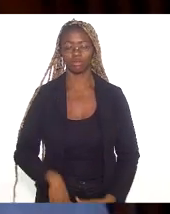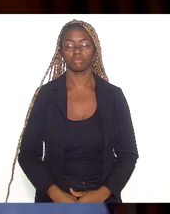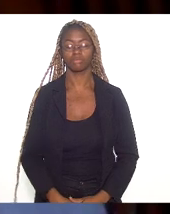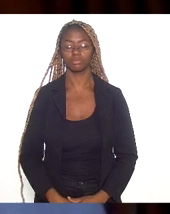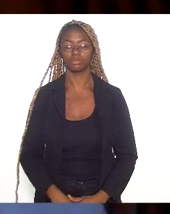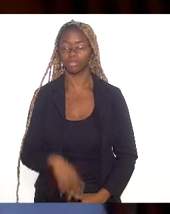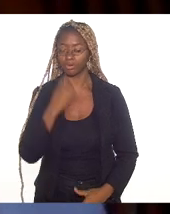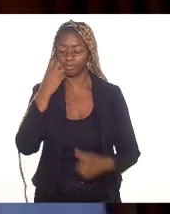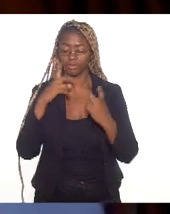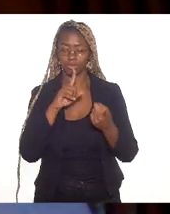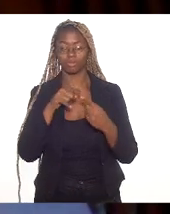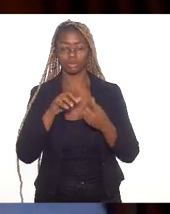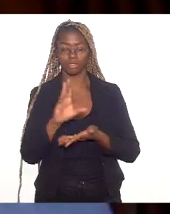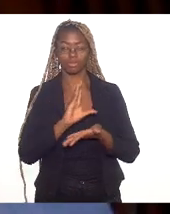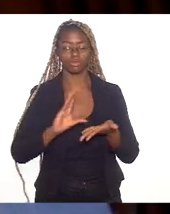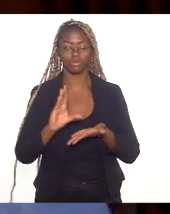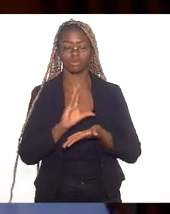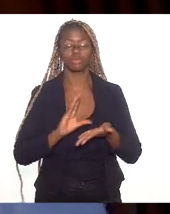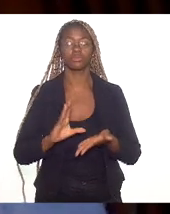Pela constitucionalidade.